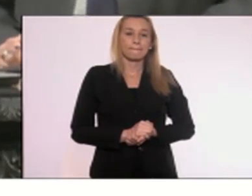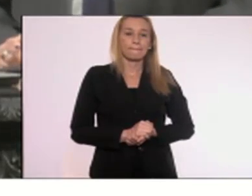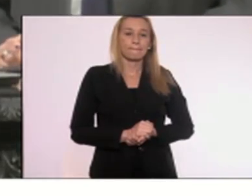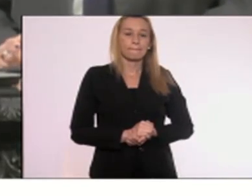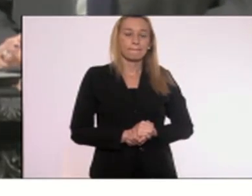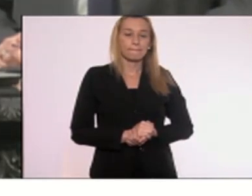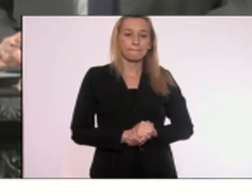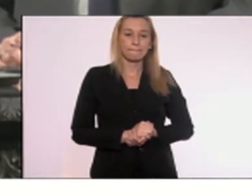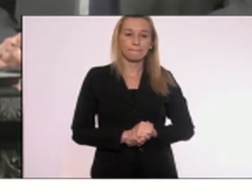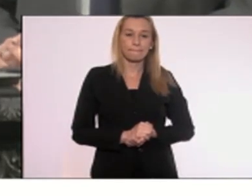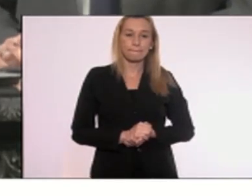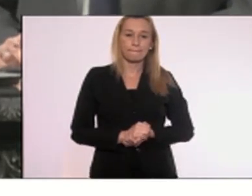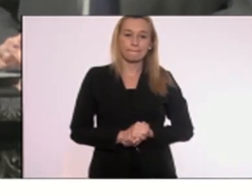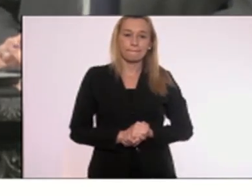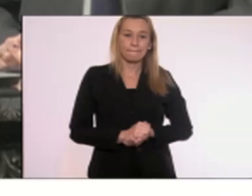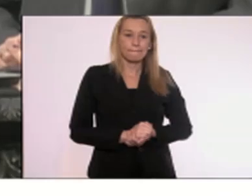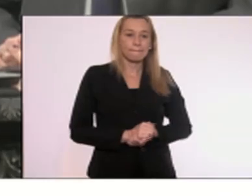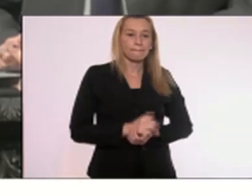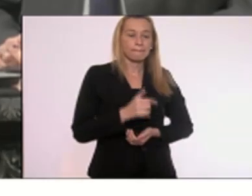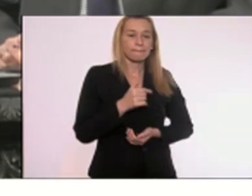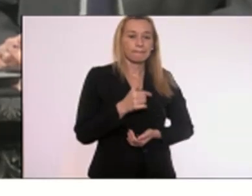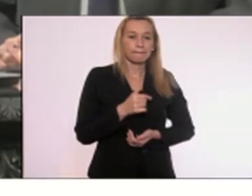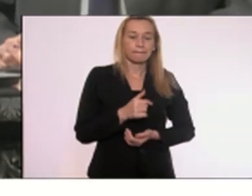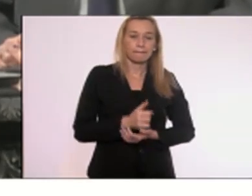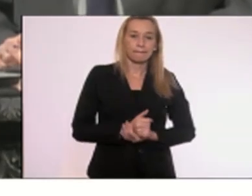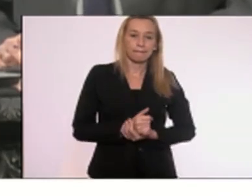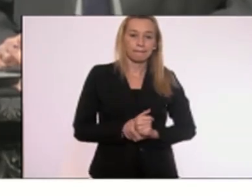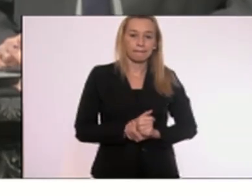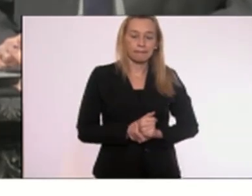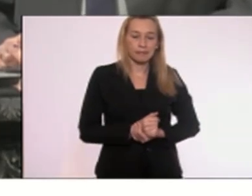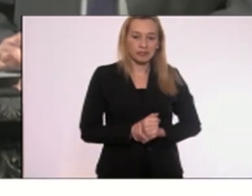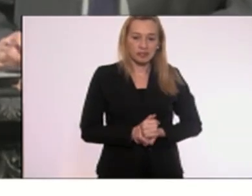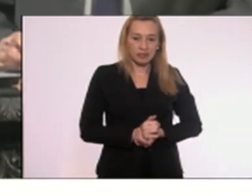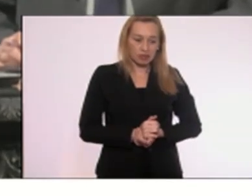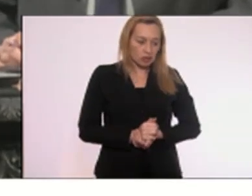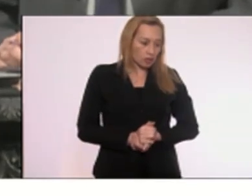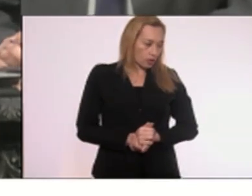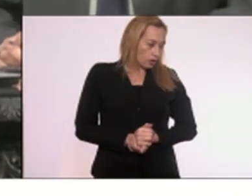794, não 729.